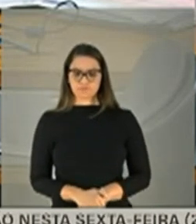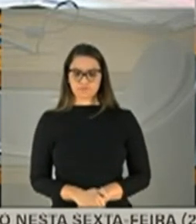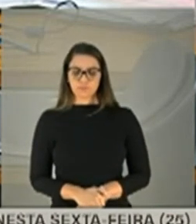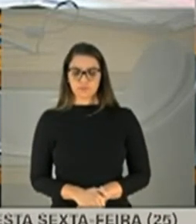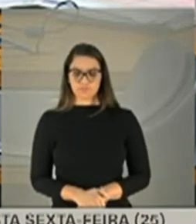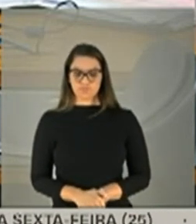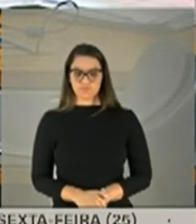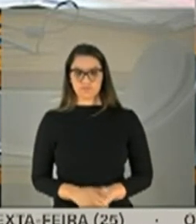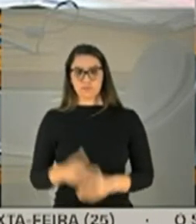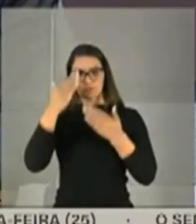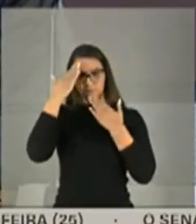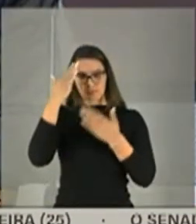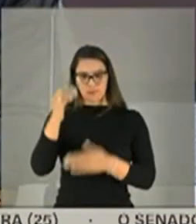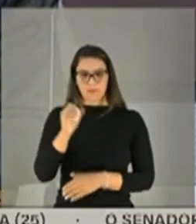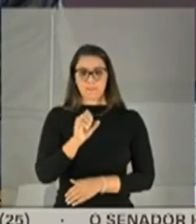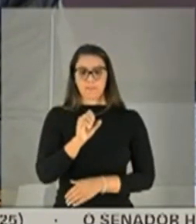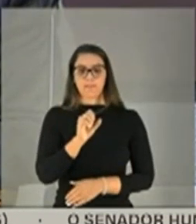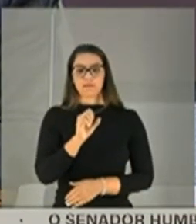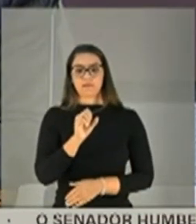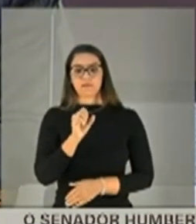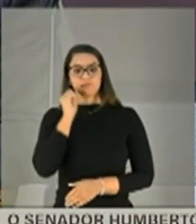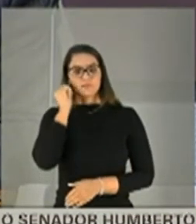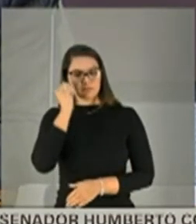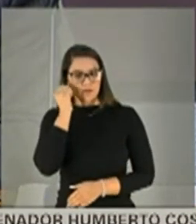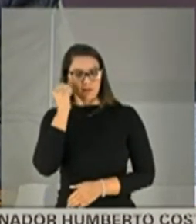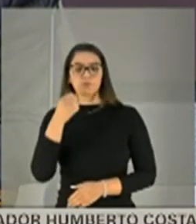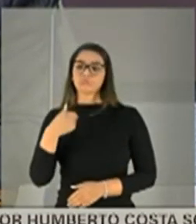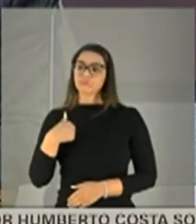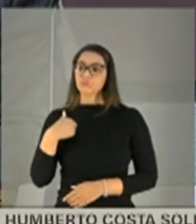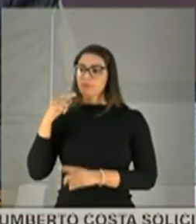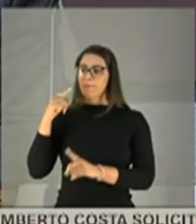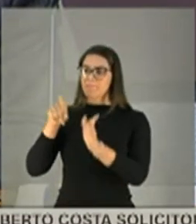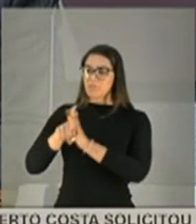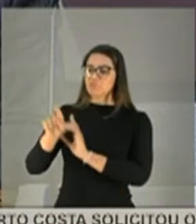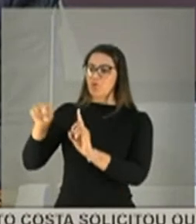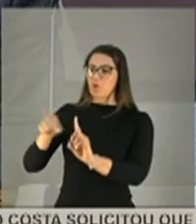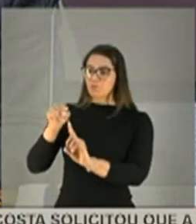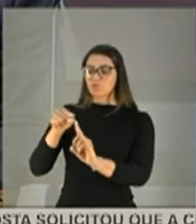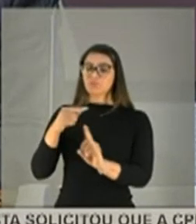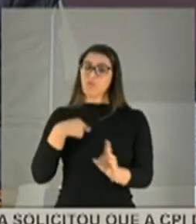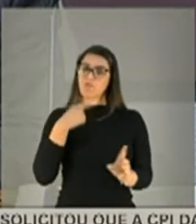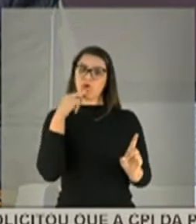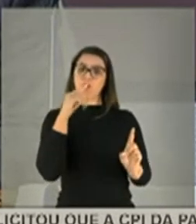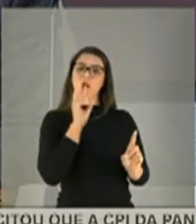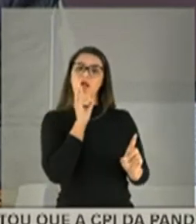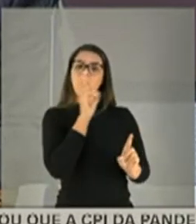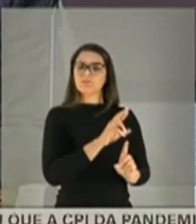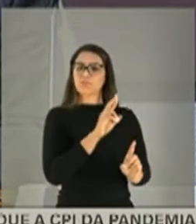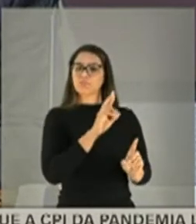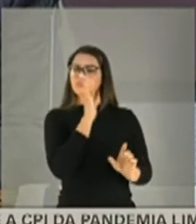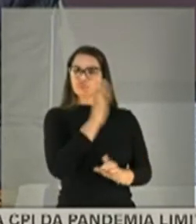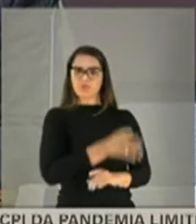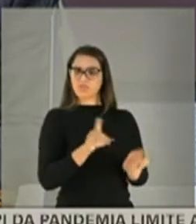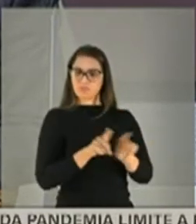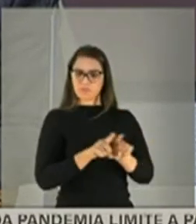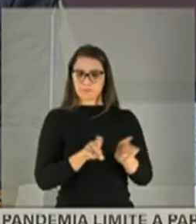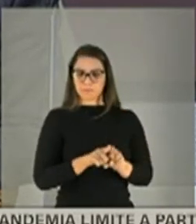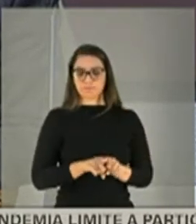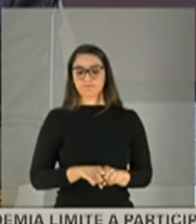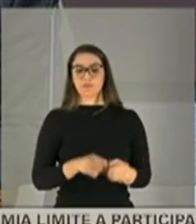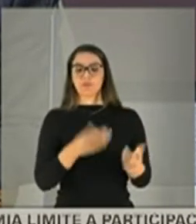Obrigada, senador. O senhor fez uma pergunta objetiva, seria objetiva para responder. O nosso estudo se debruça sobre